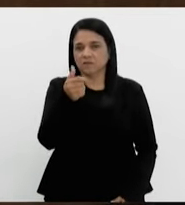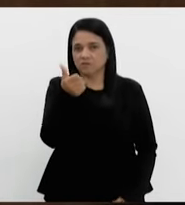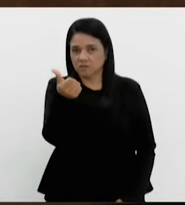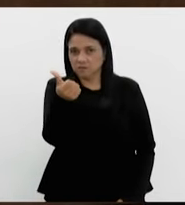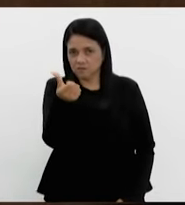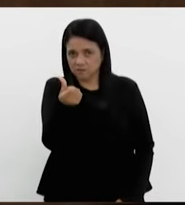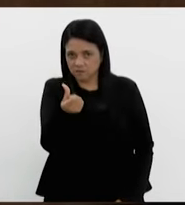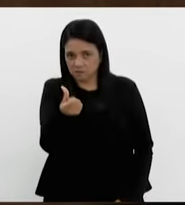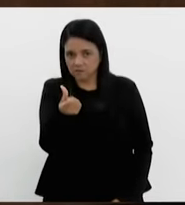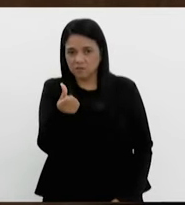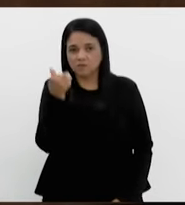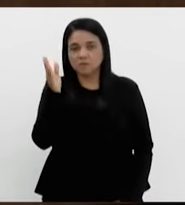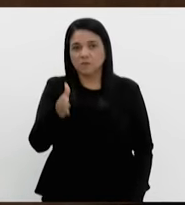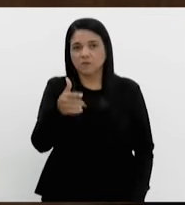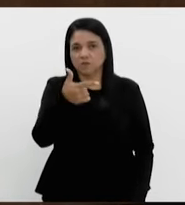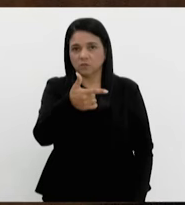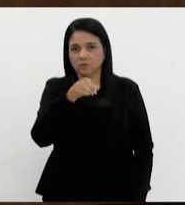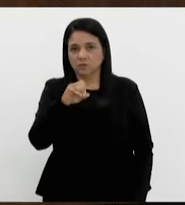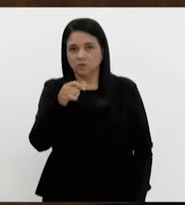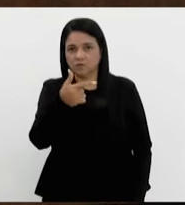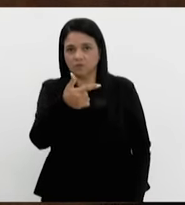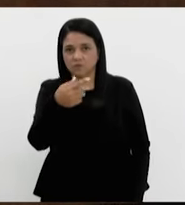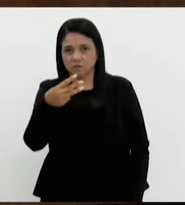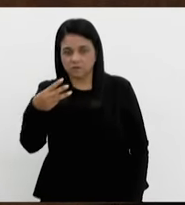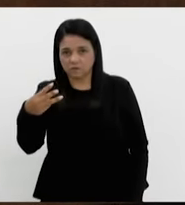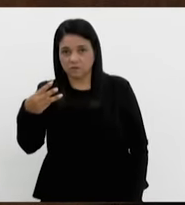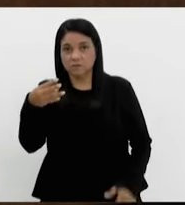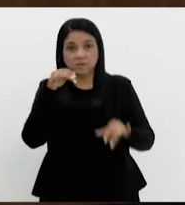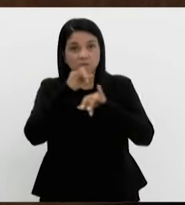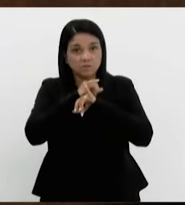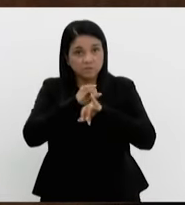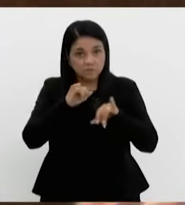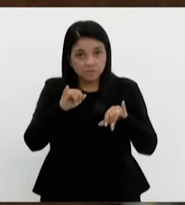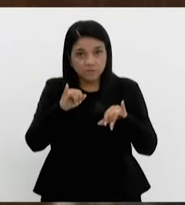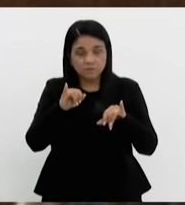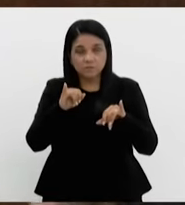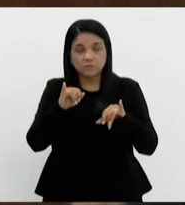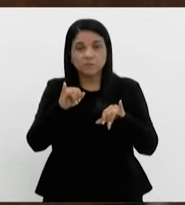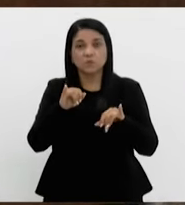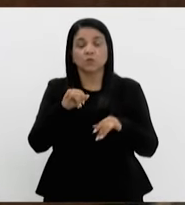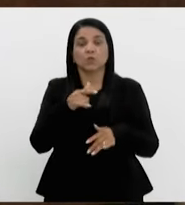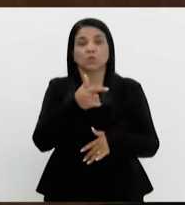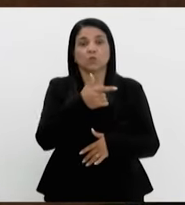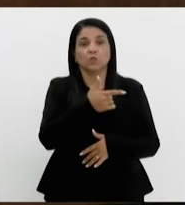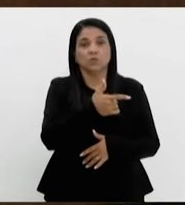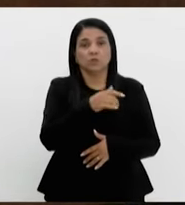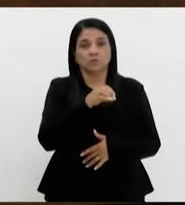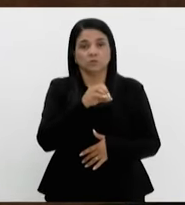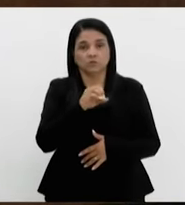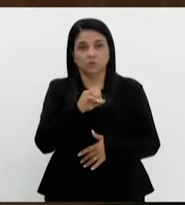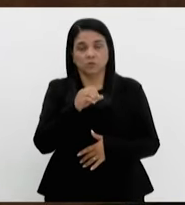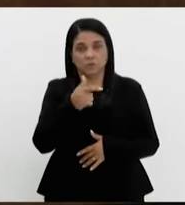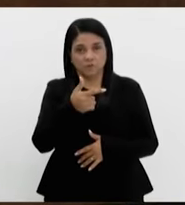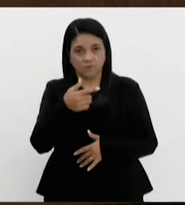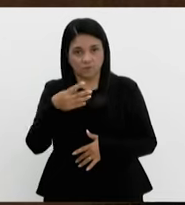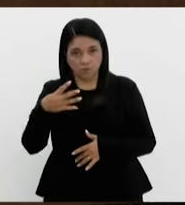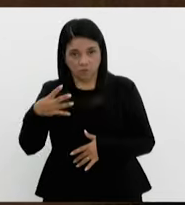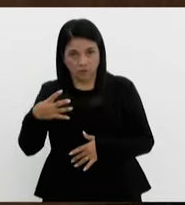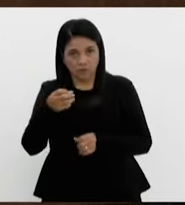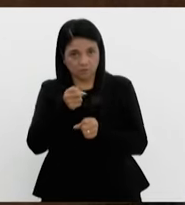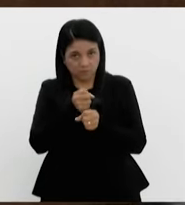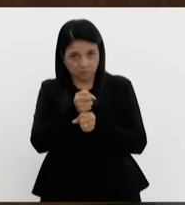1716 de 2023, declarando o ano de 2024 como o ano